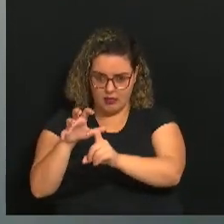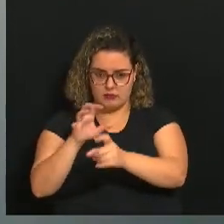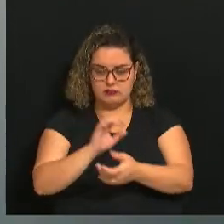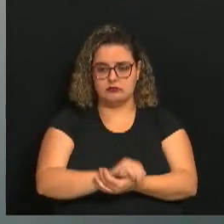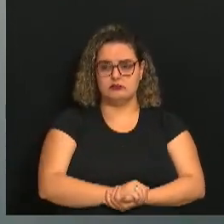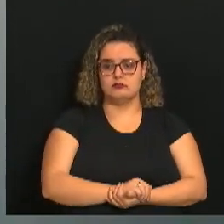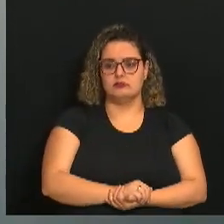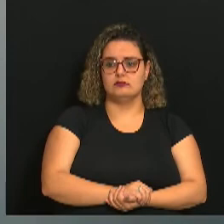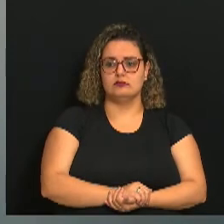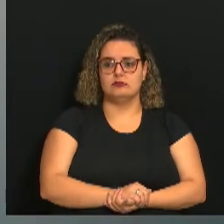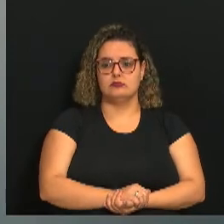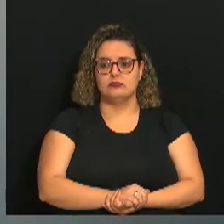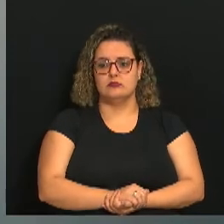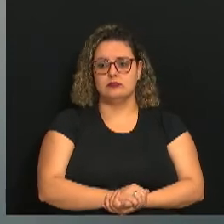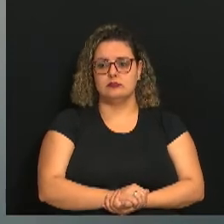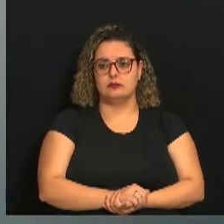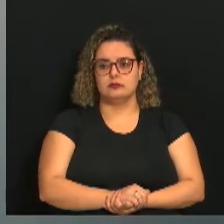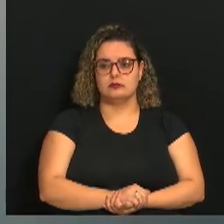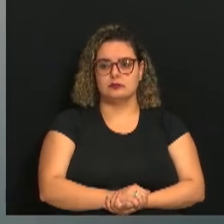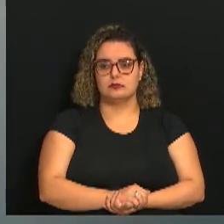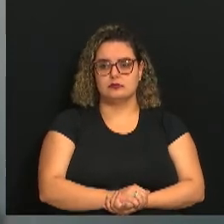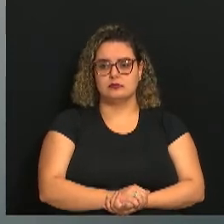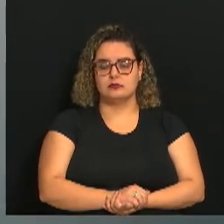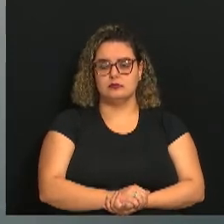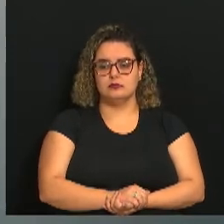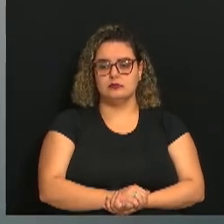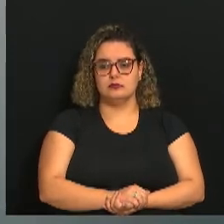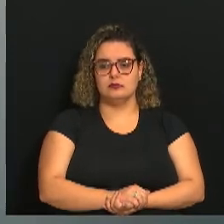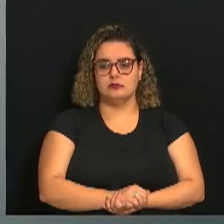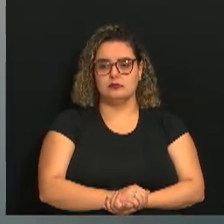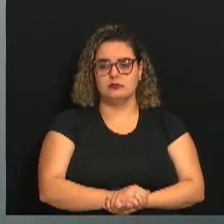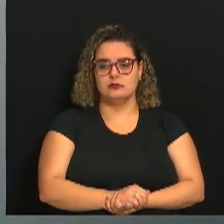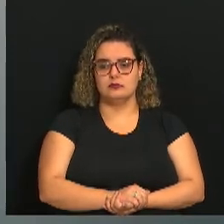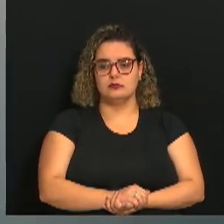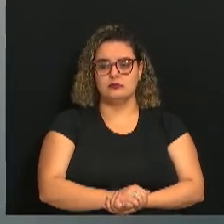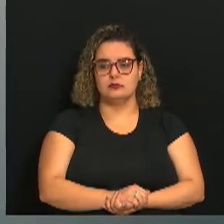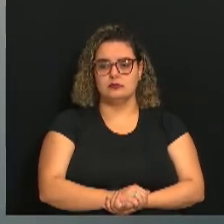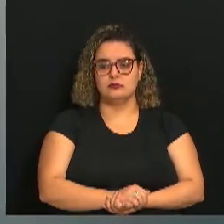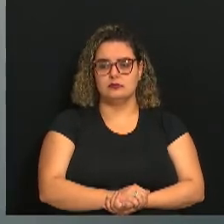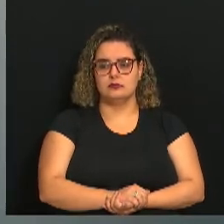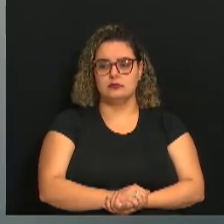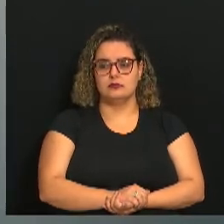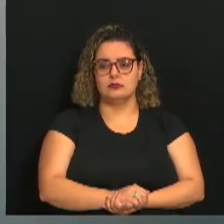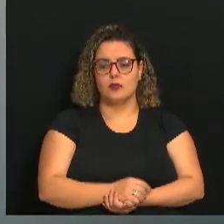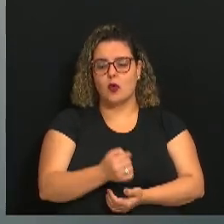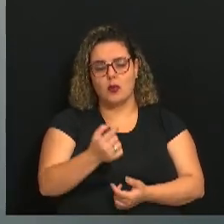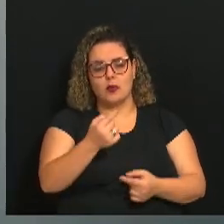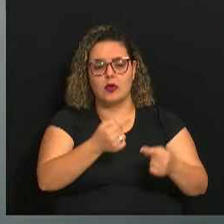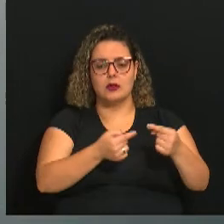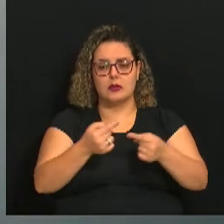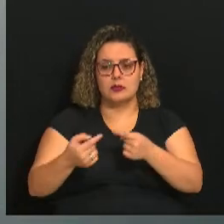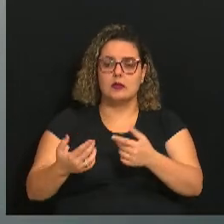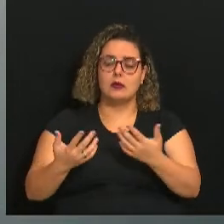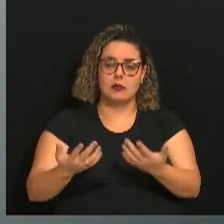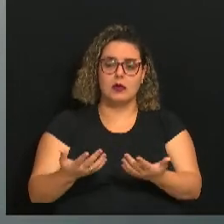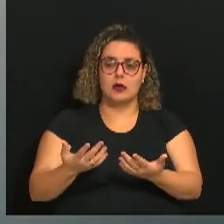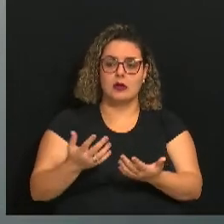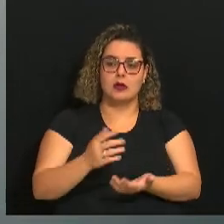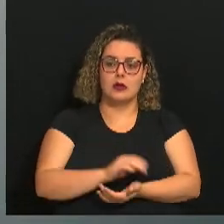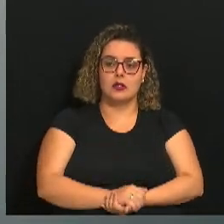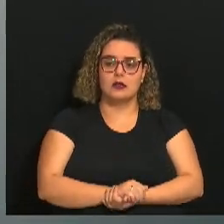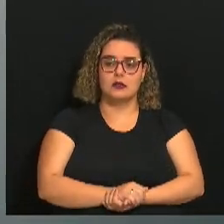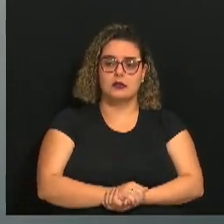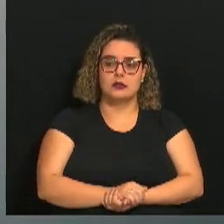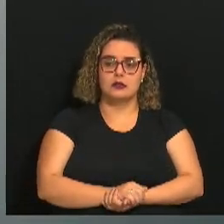emprego, talvez assim, de pouca instrução, mas isso acaba prejudicando. Então,